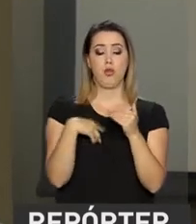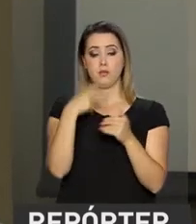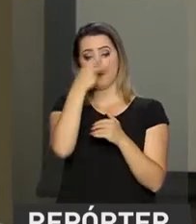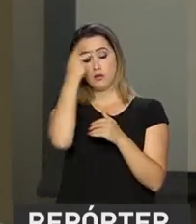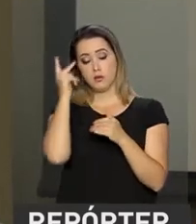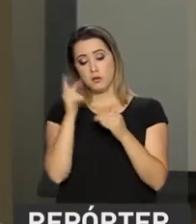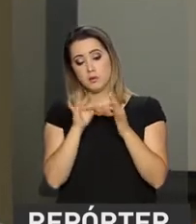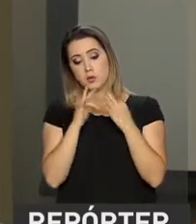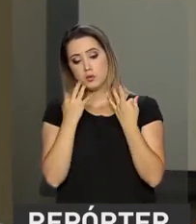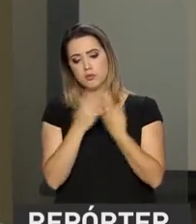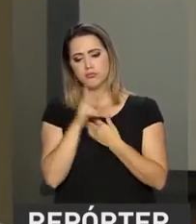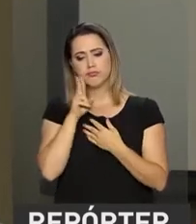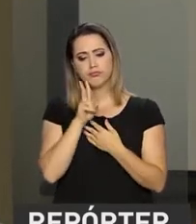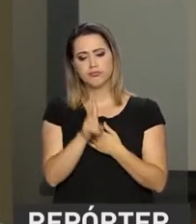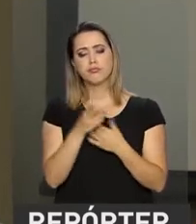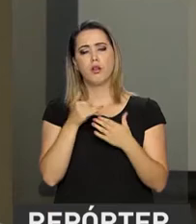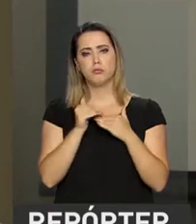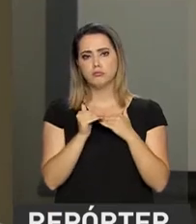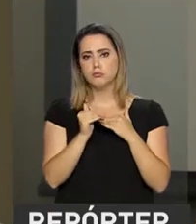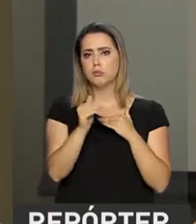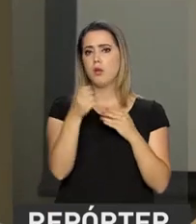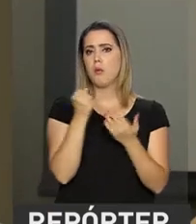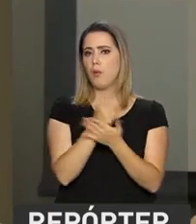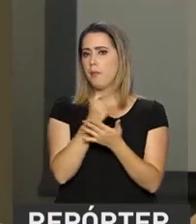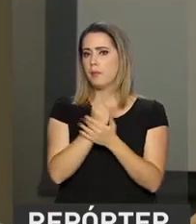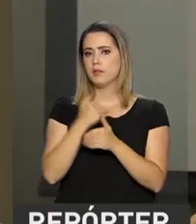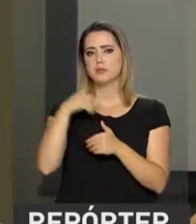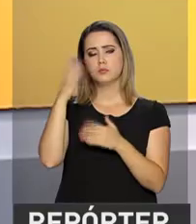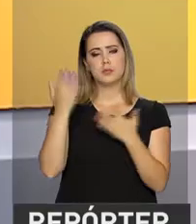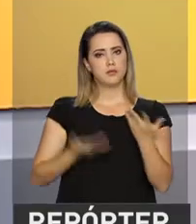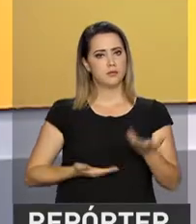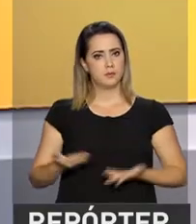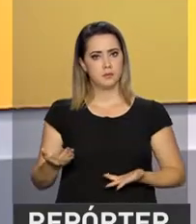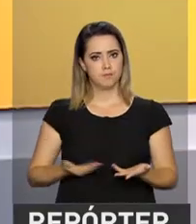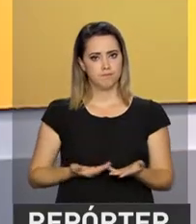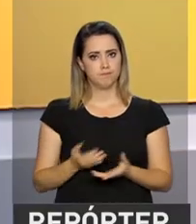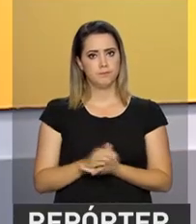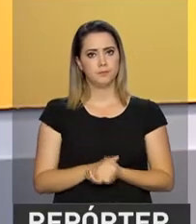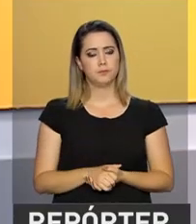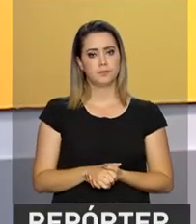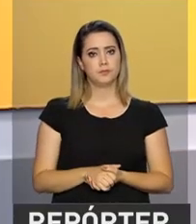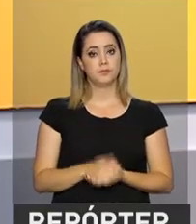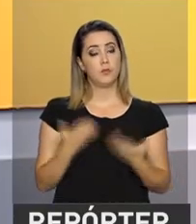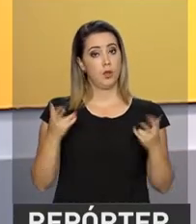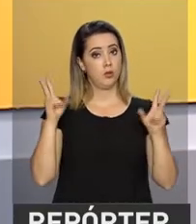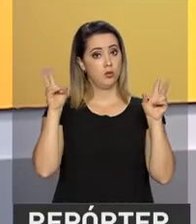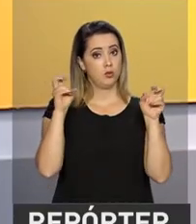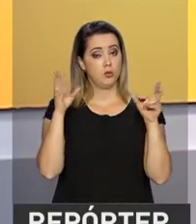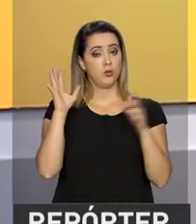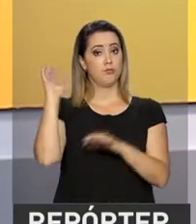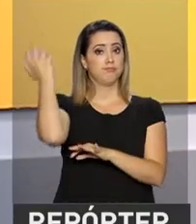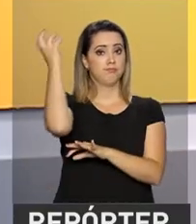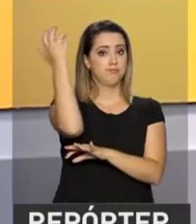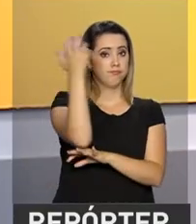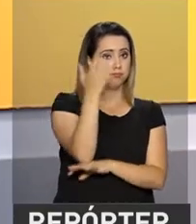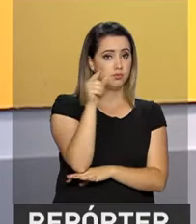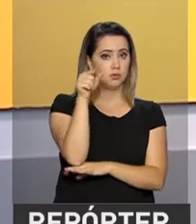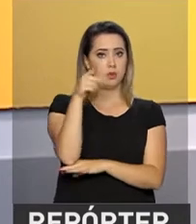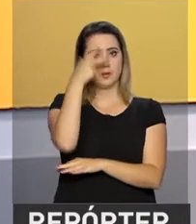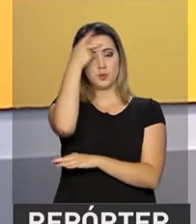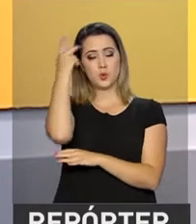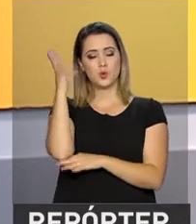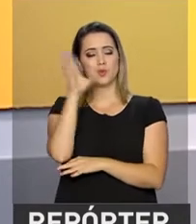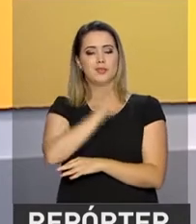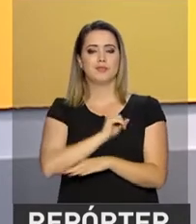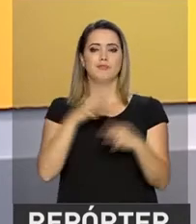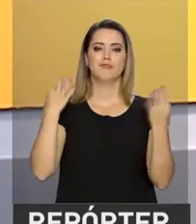famílias a consumirem mais esses serviços. E o assunto agora é meio ambiente. Os amantes do